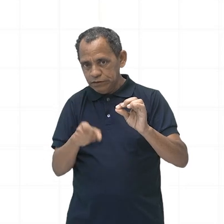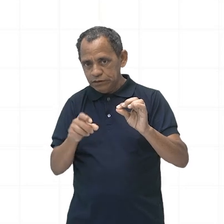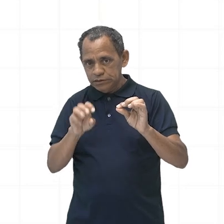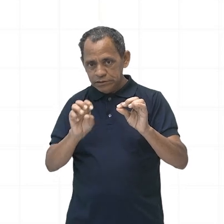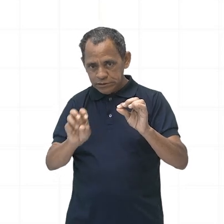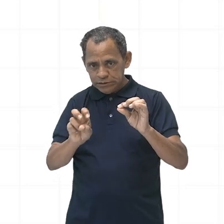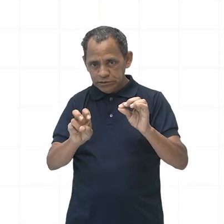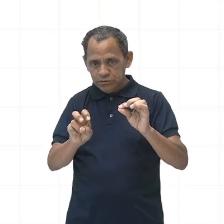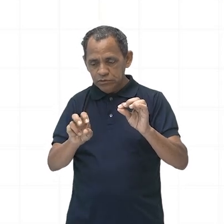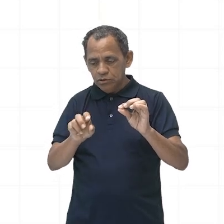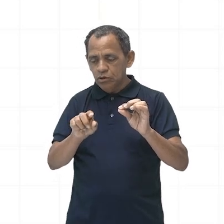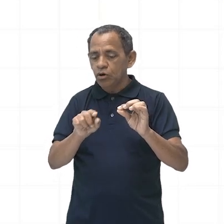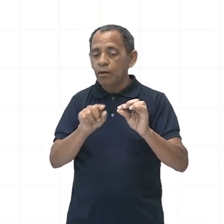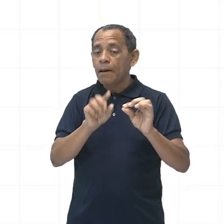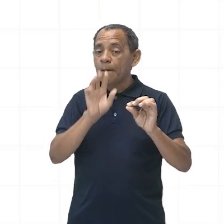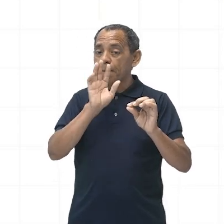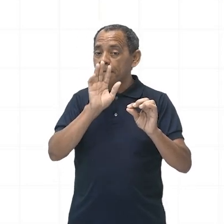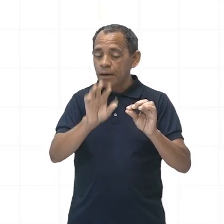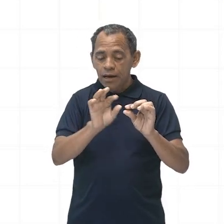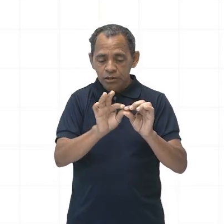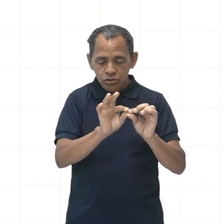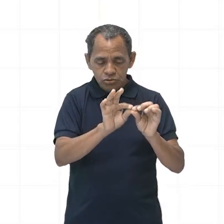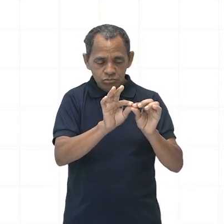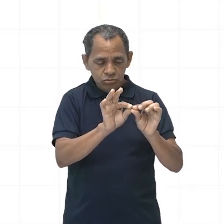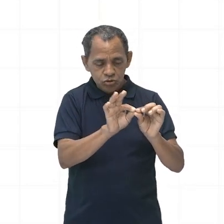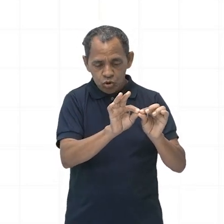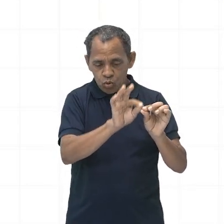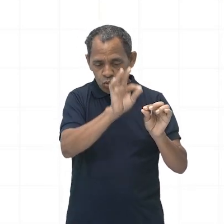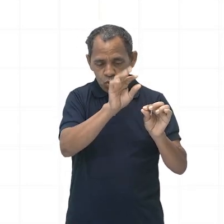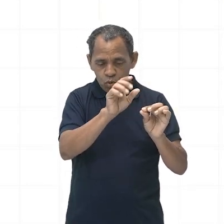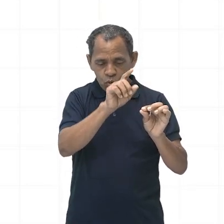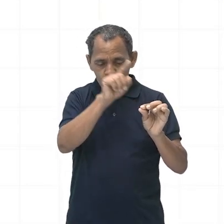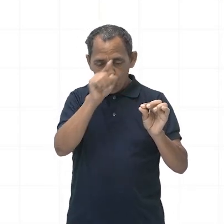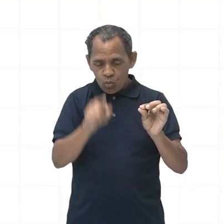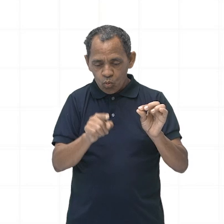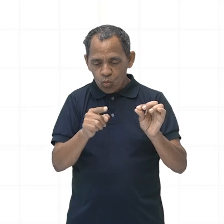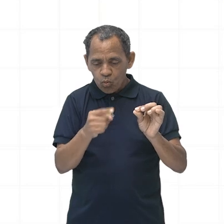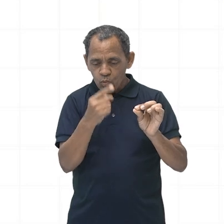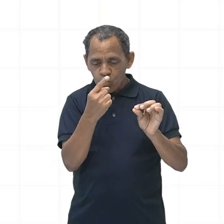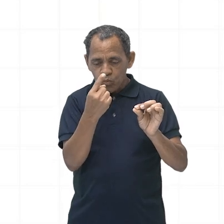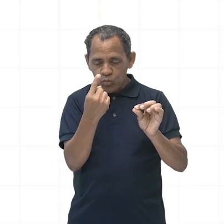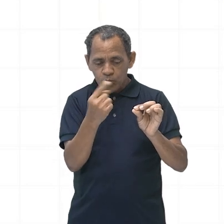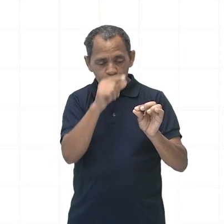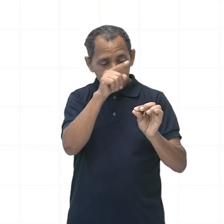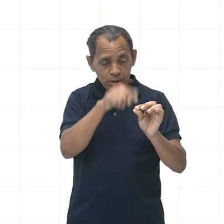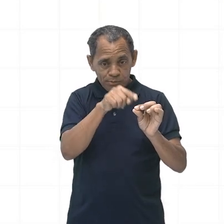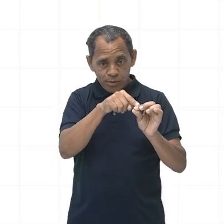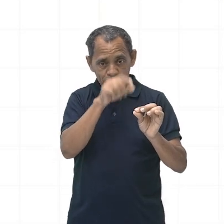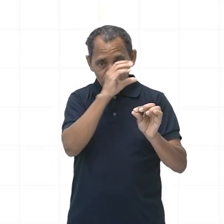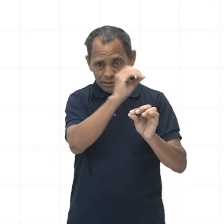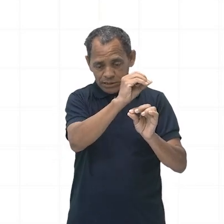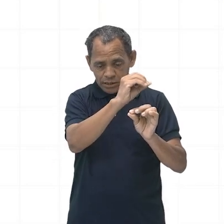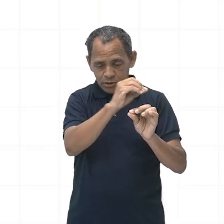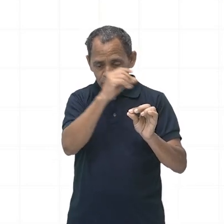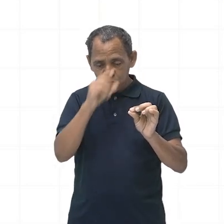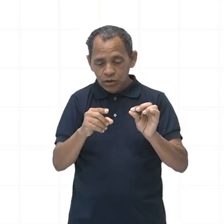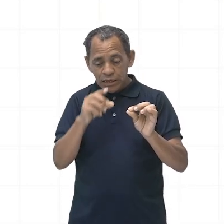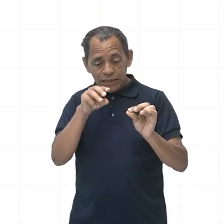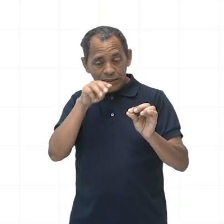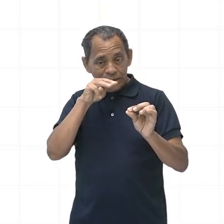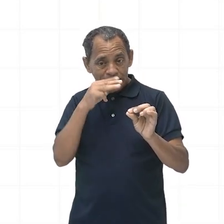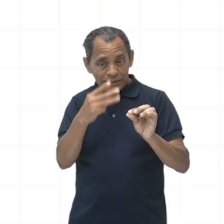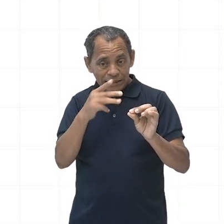3,5. Ok. O próximo cone vai ter também a distância de